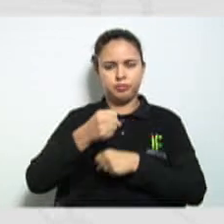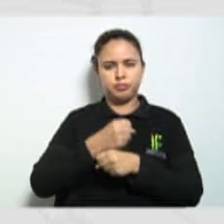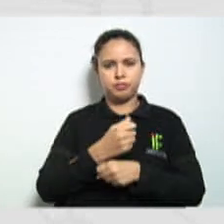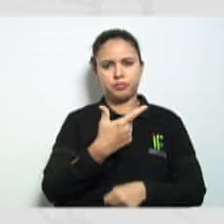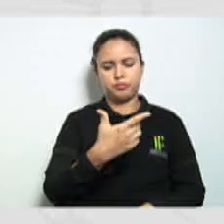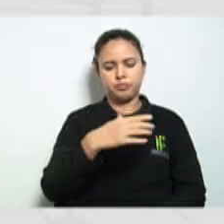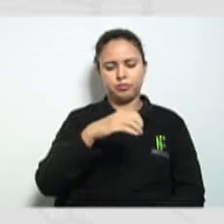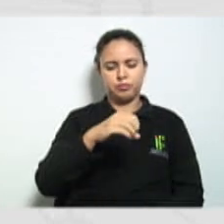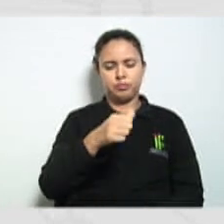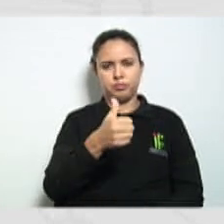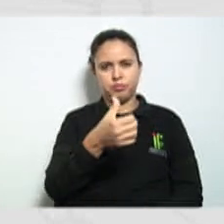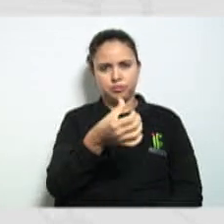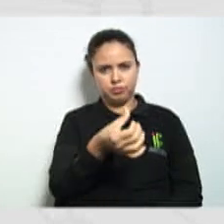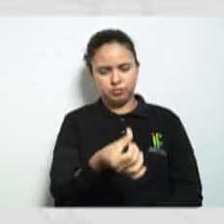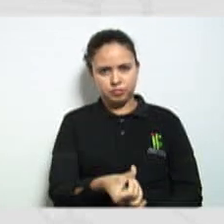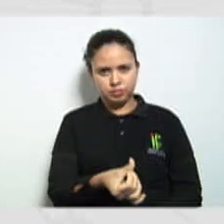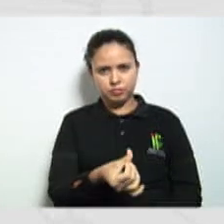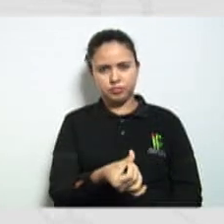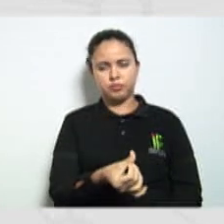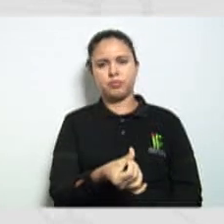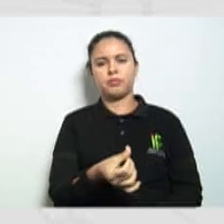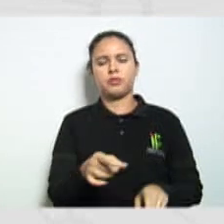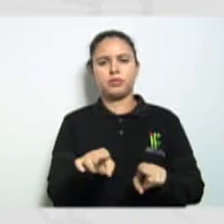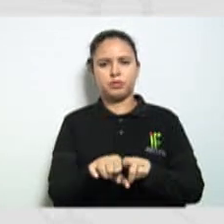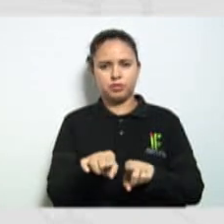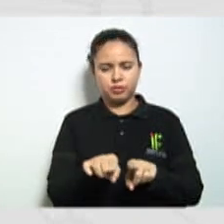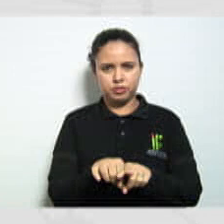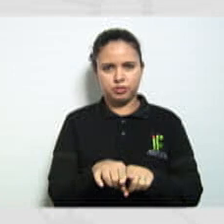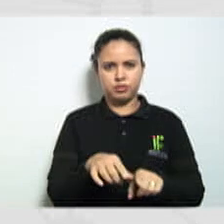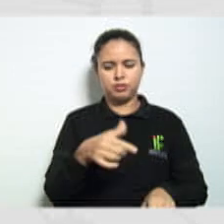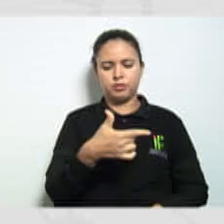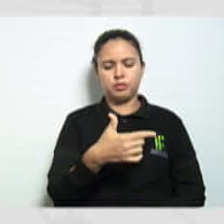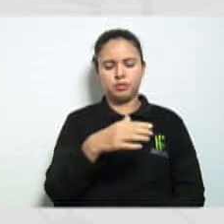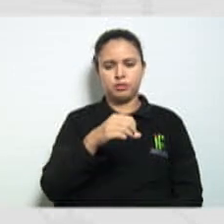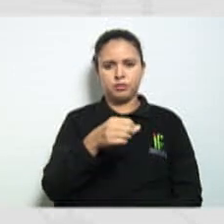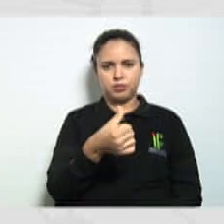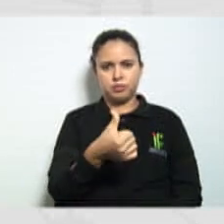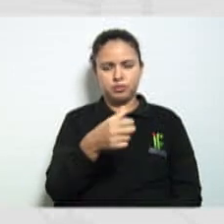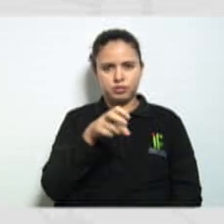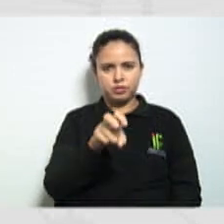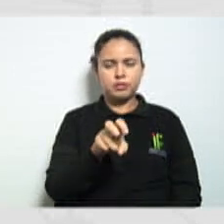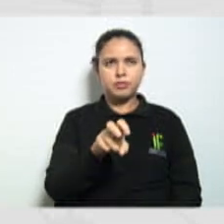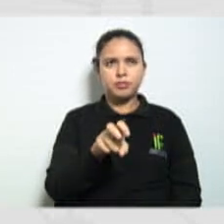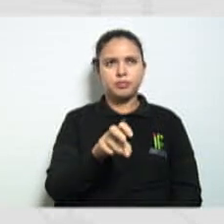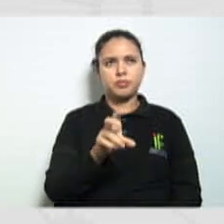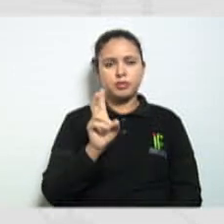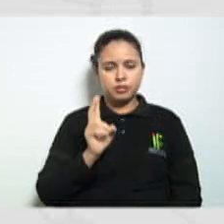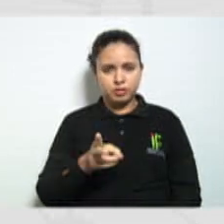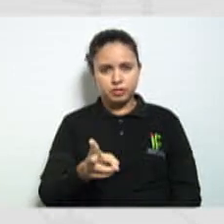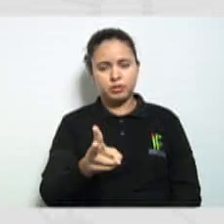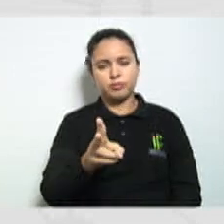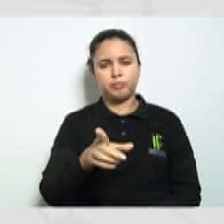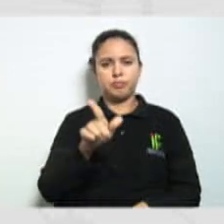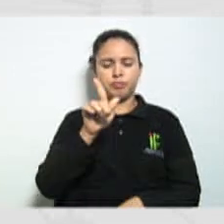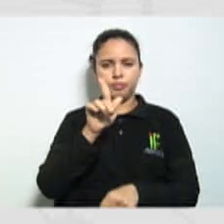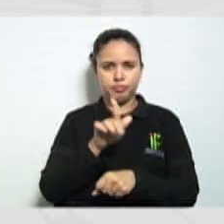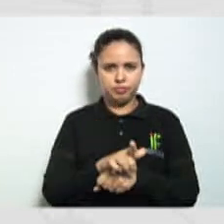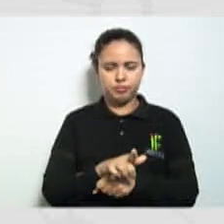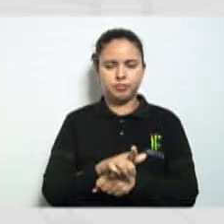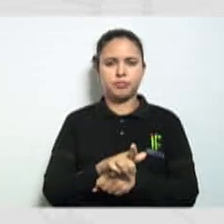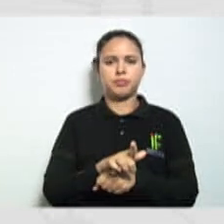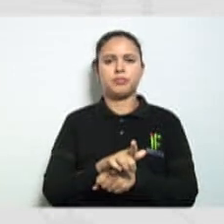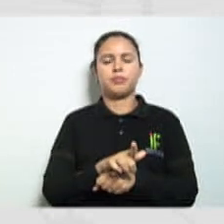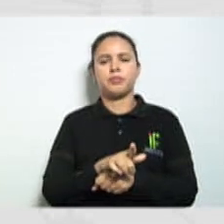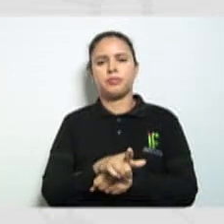2016 e de 2015. Sempre quando o gestor